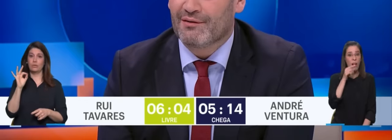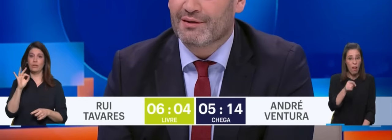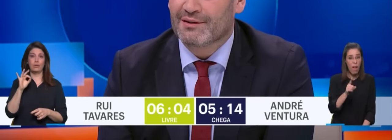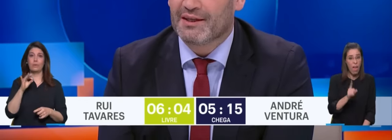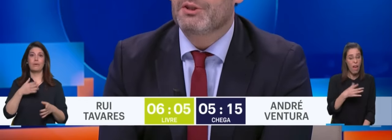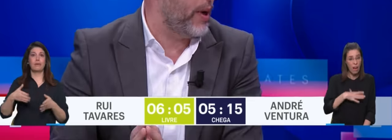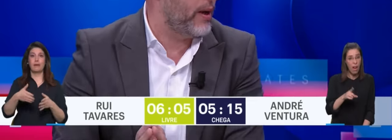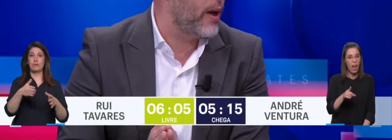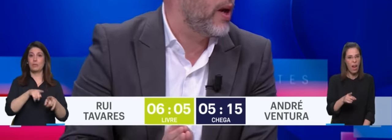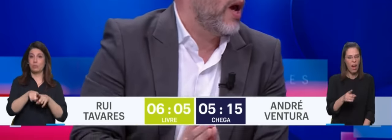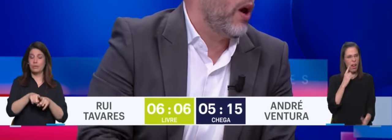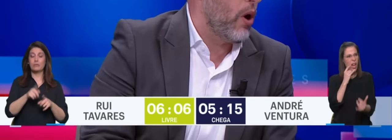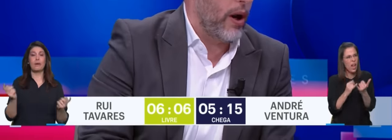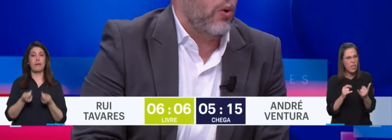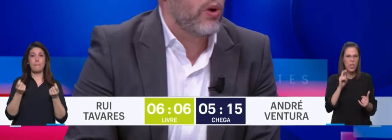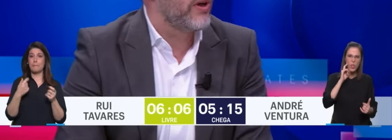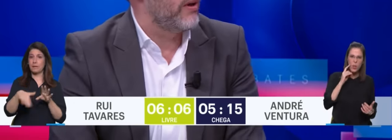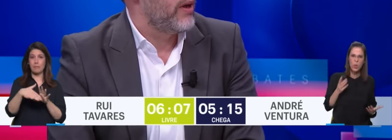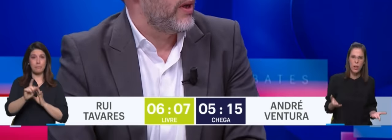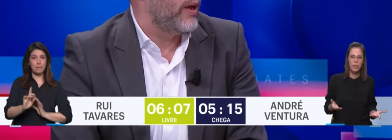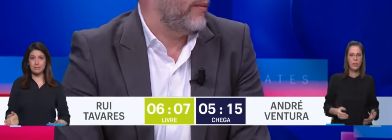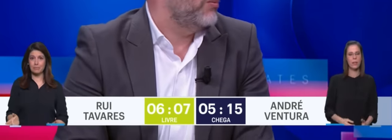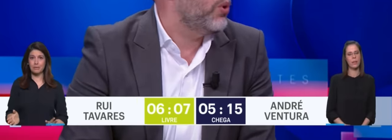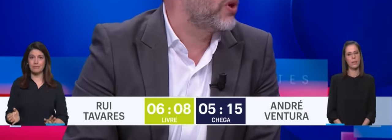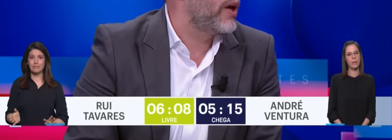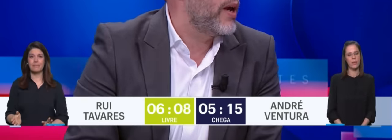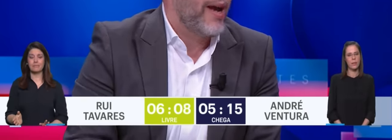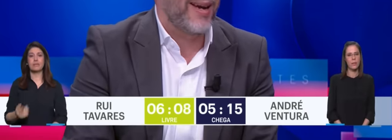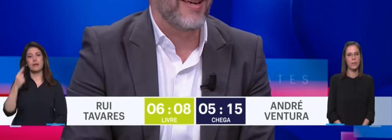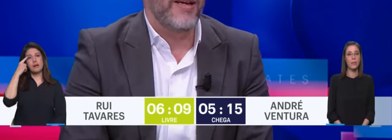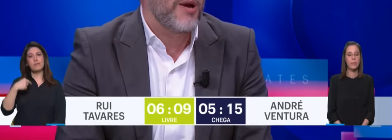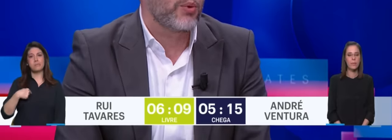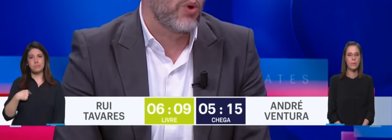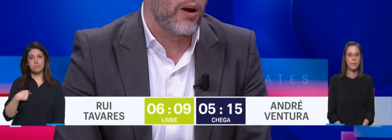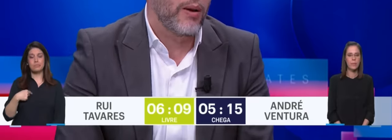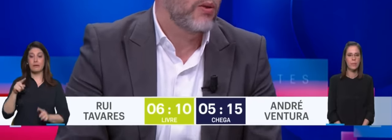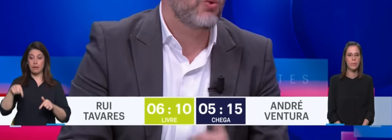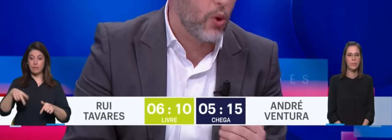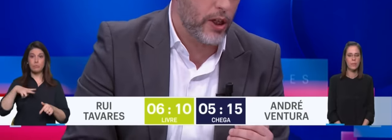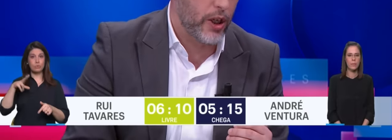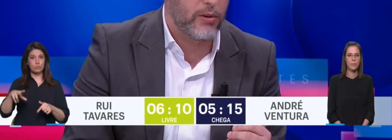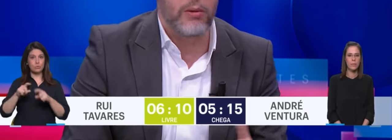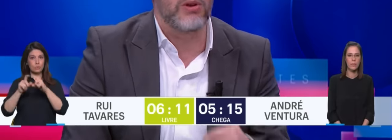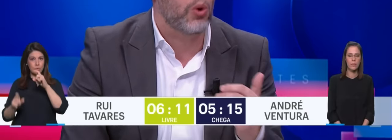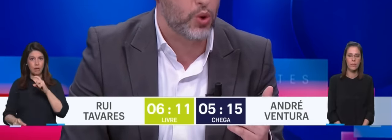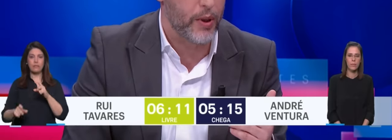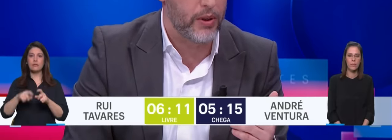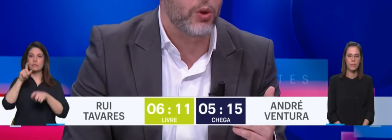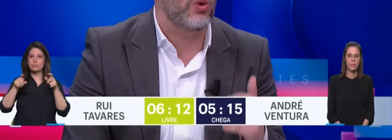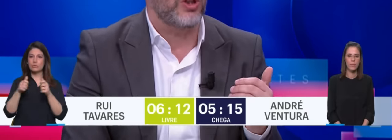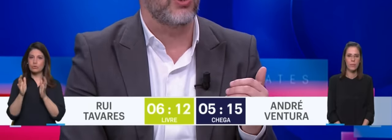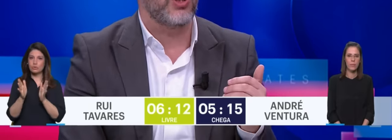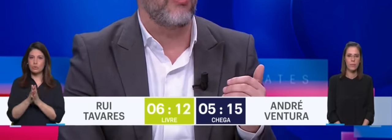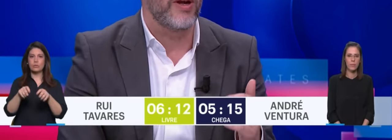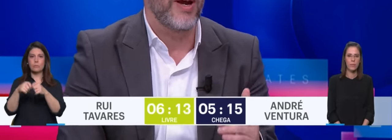estão e não estão em campanha agora o que eu sei é que em Portugal toda a gente de todos os partidos